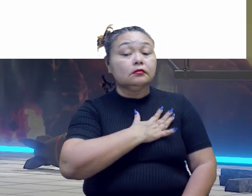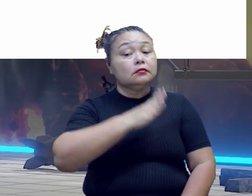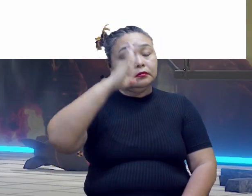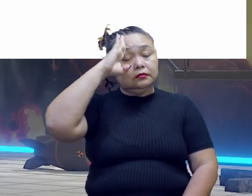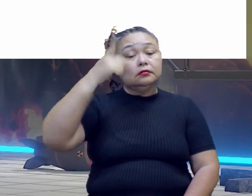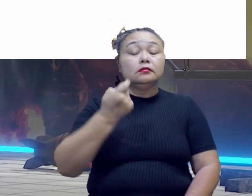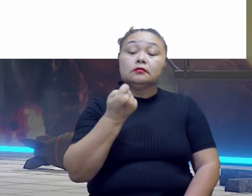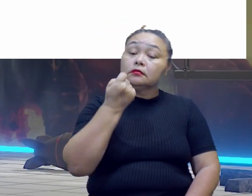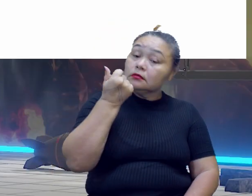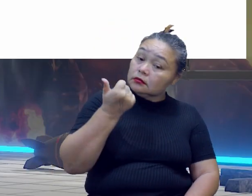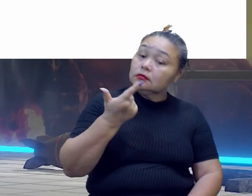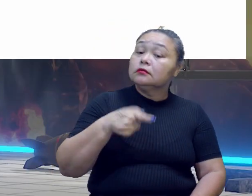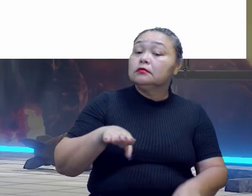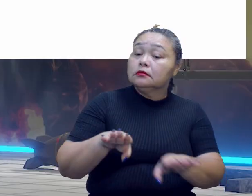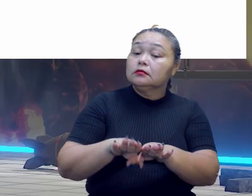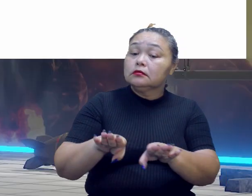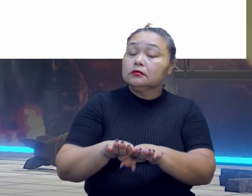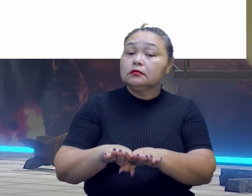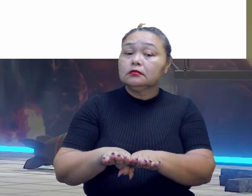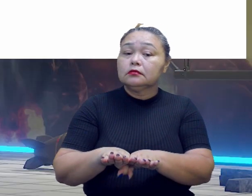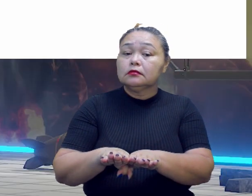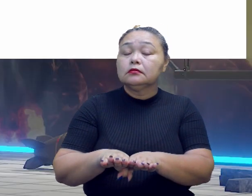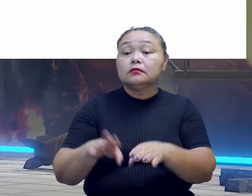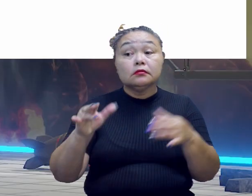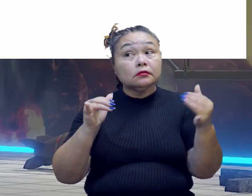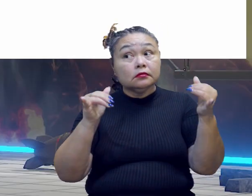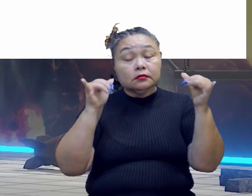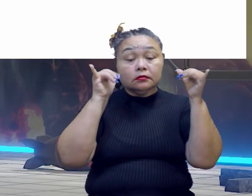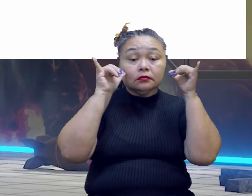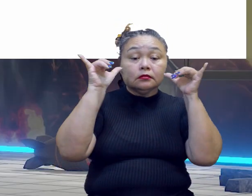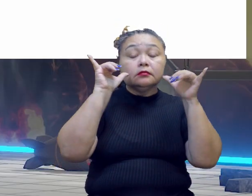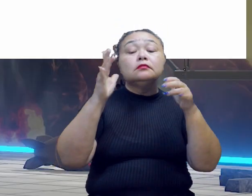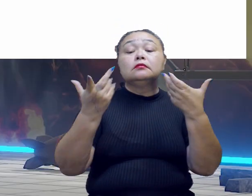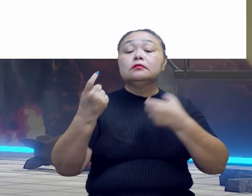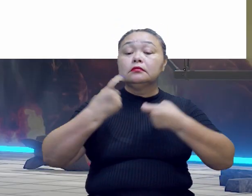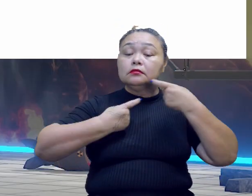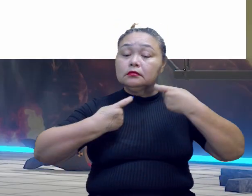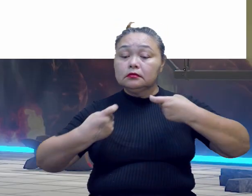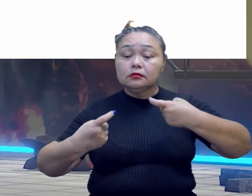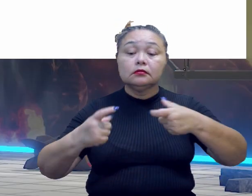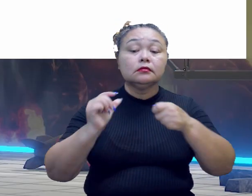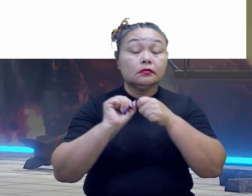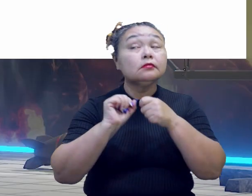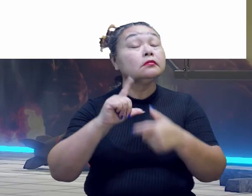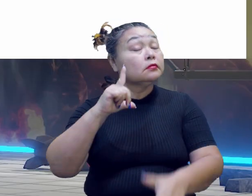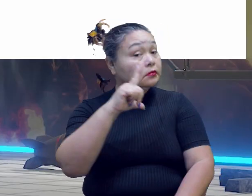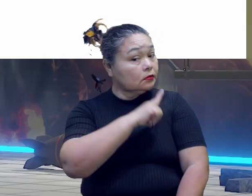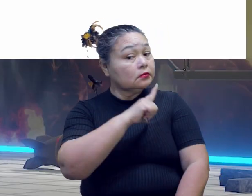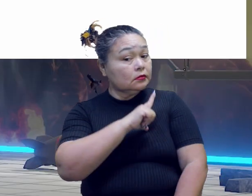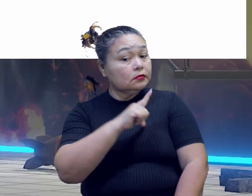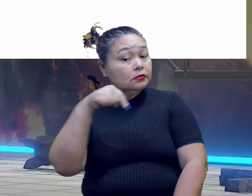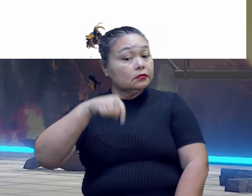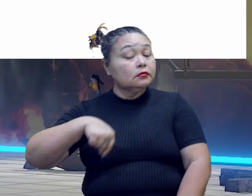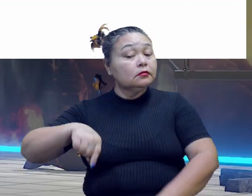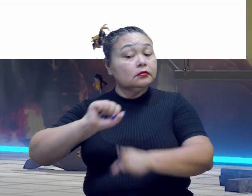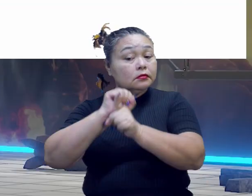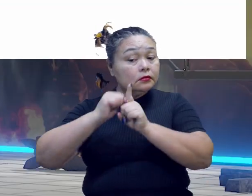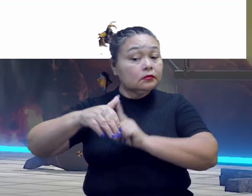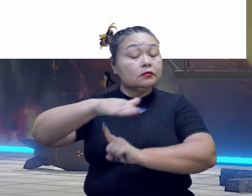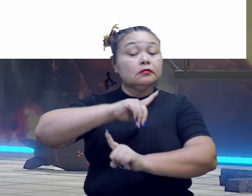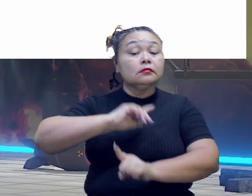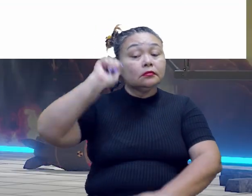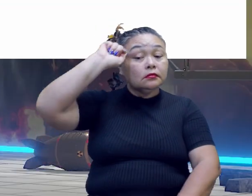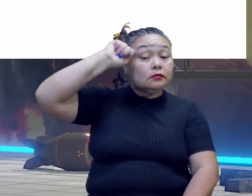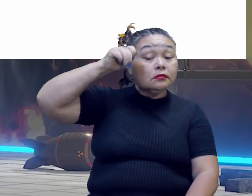nós tínhamos uma guerra civil também, que foi evitada. Então a guerra civil ela é presente também dentro da nossa sociedade. E